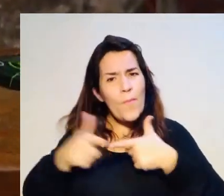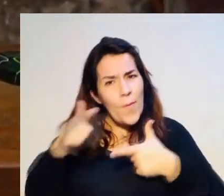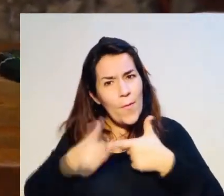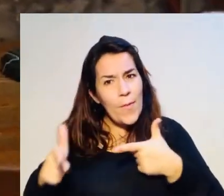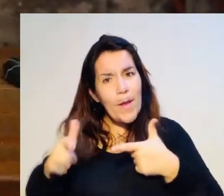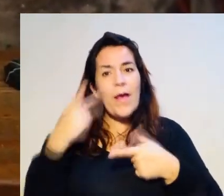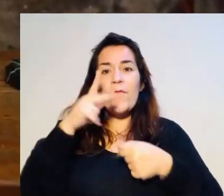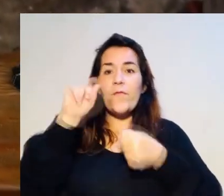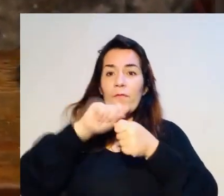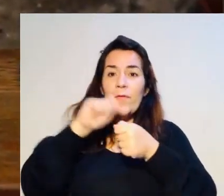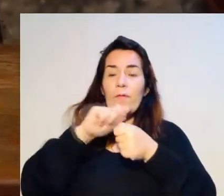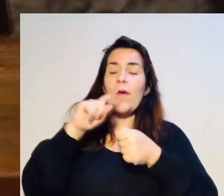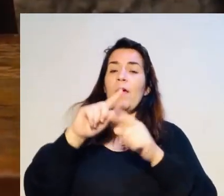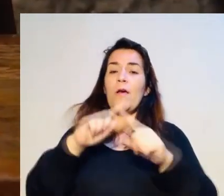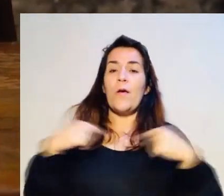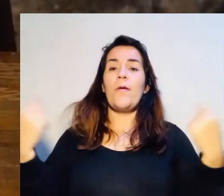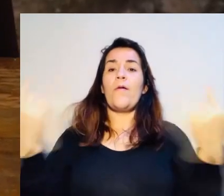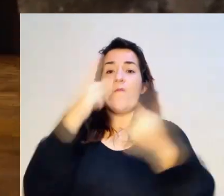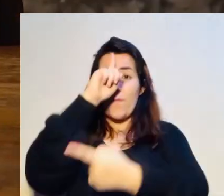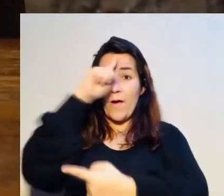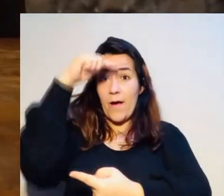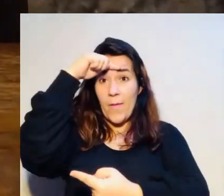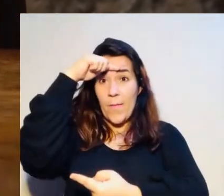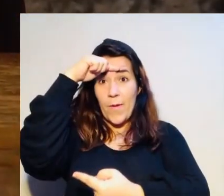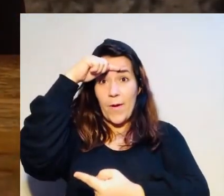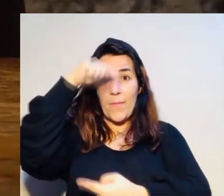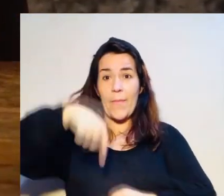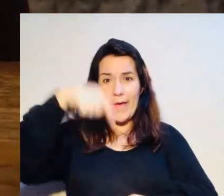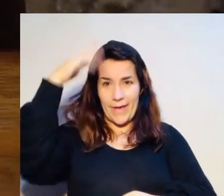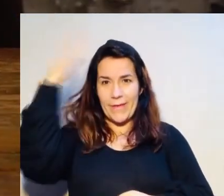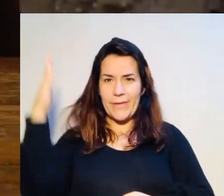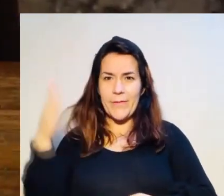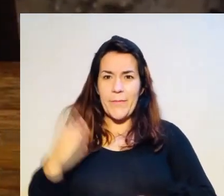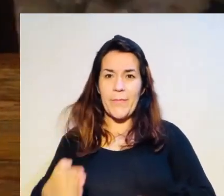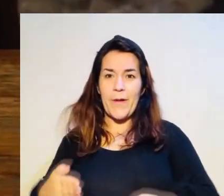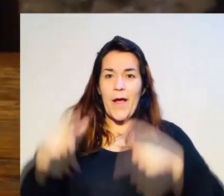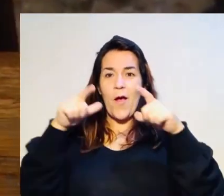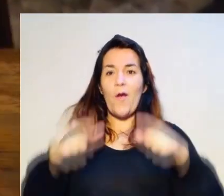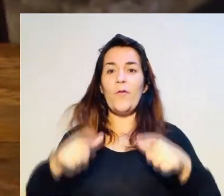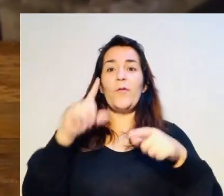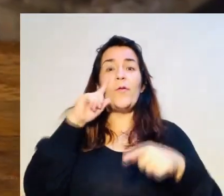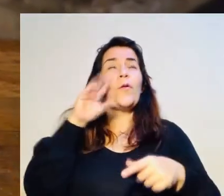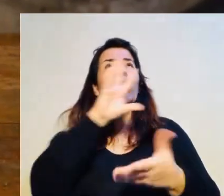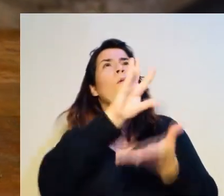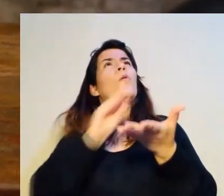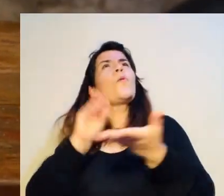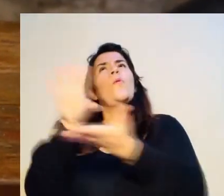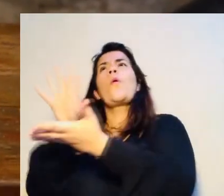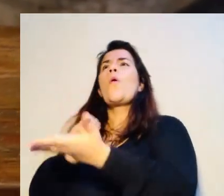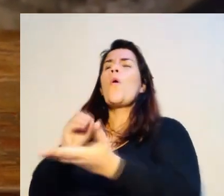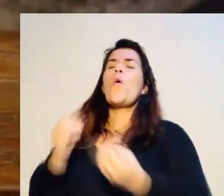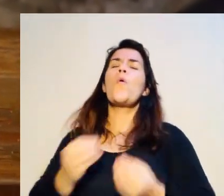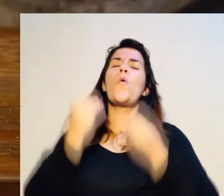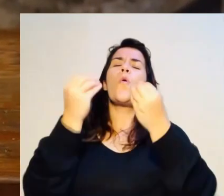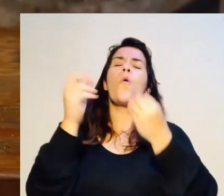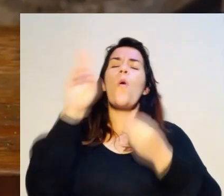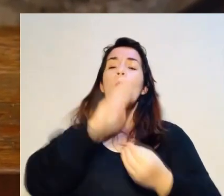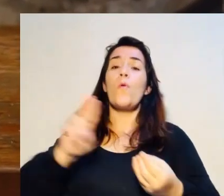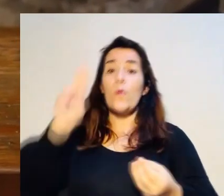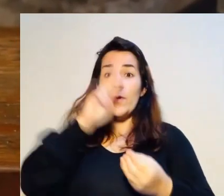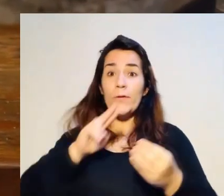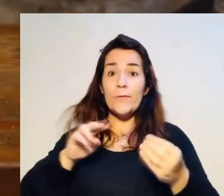era que a nossa famosa farmacopeia brasileira, onde a gente busca como usar as